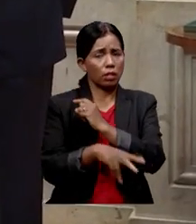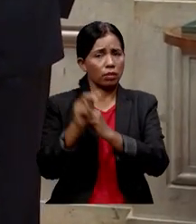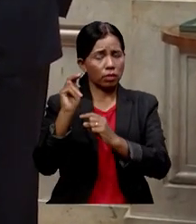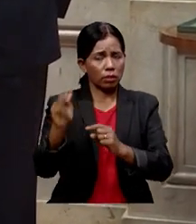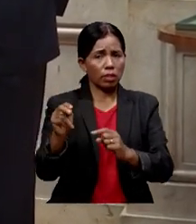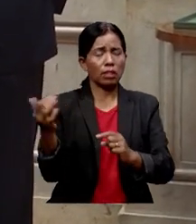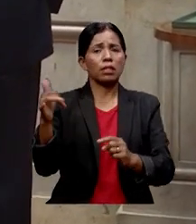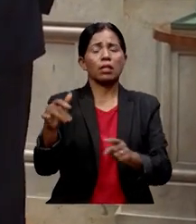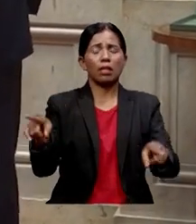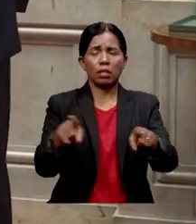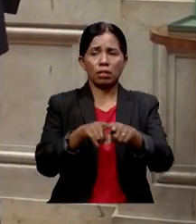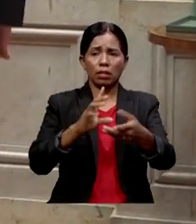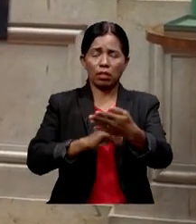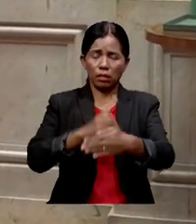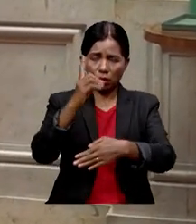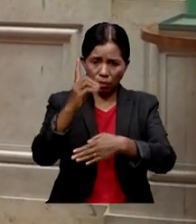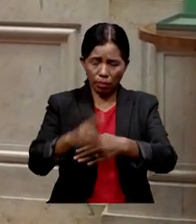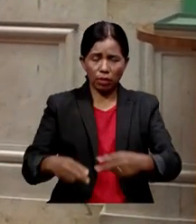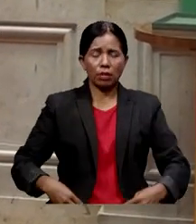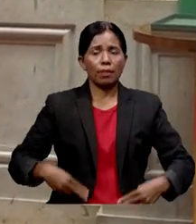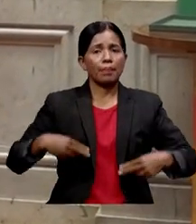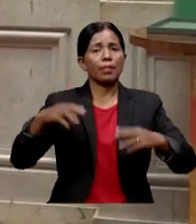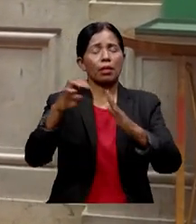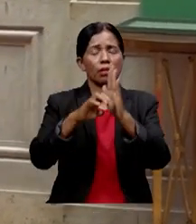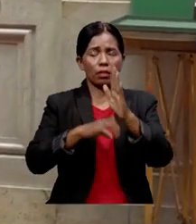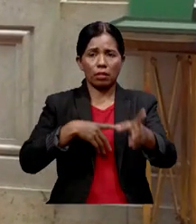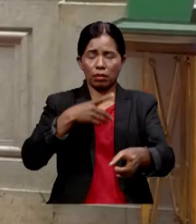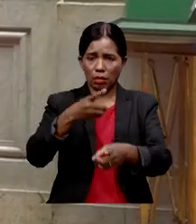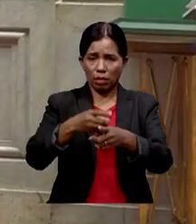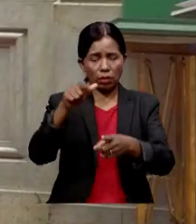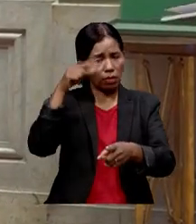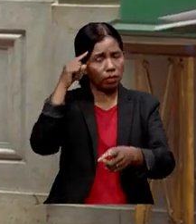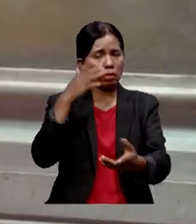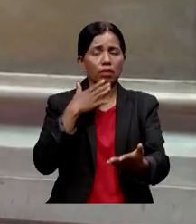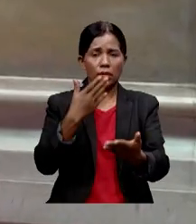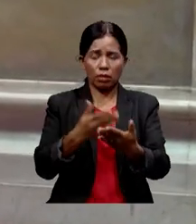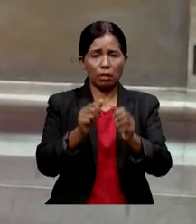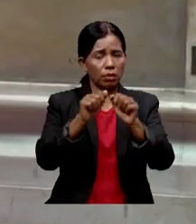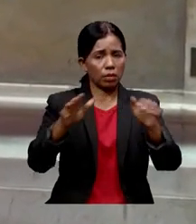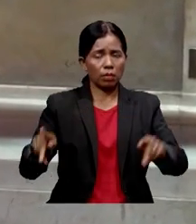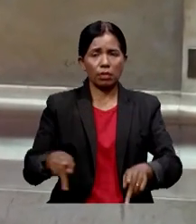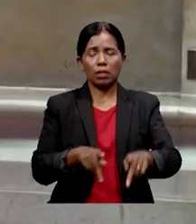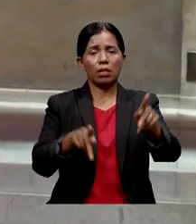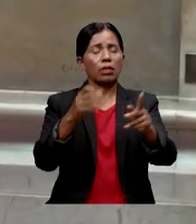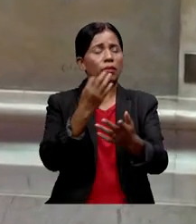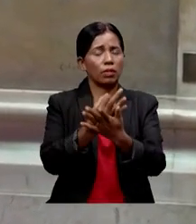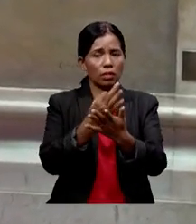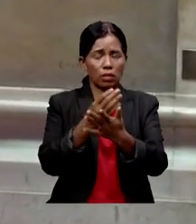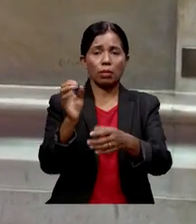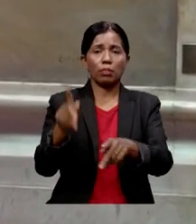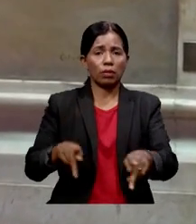Ciro Anessan, desenvolvimento humano, Estado de Direito, no boa governação, administração pública, finanças públicas, na